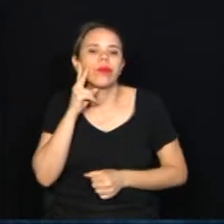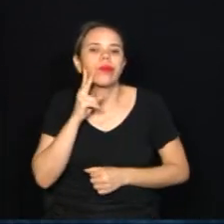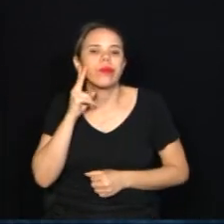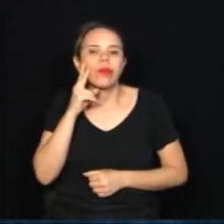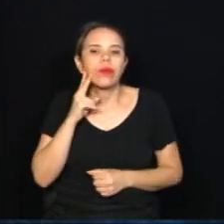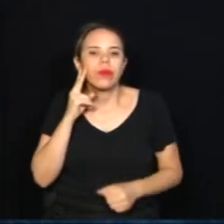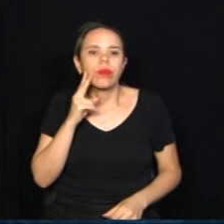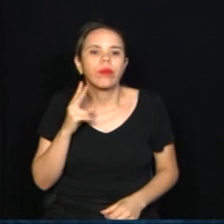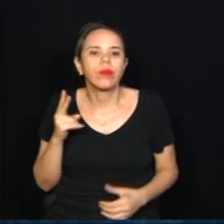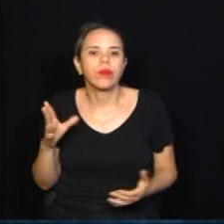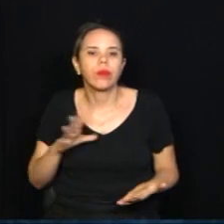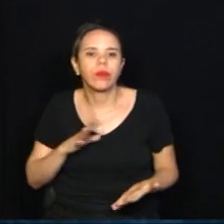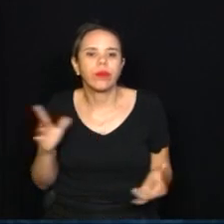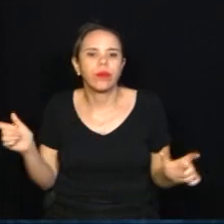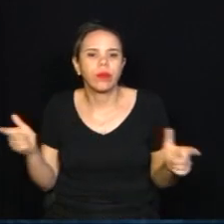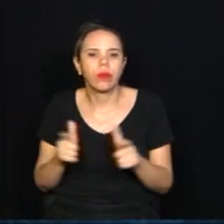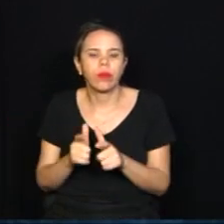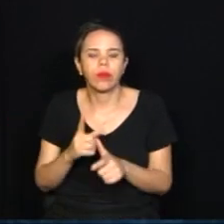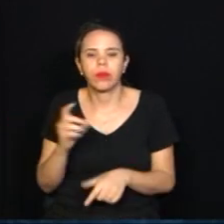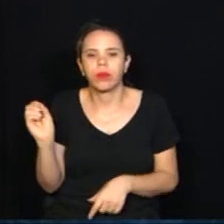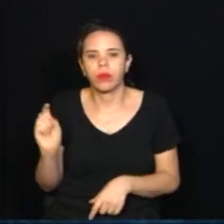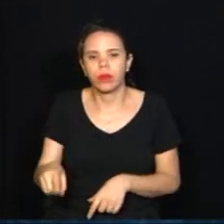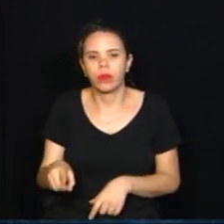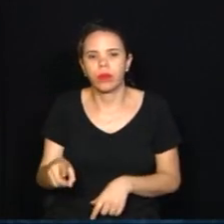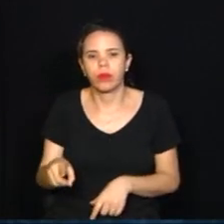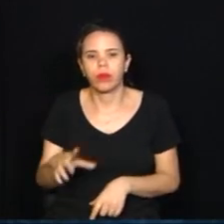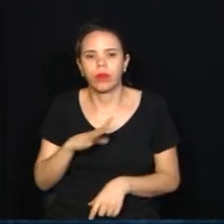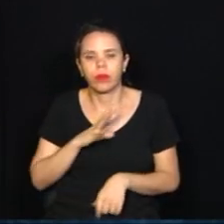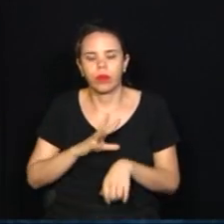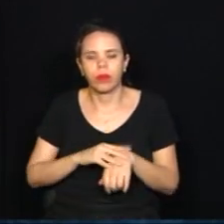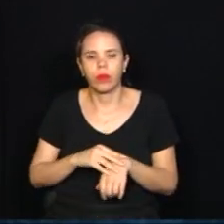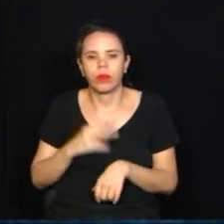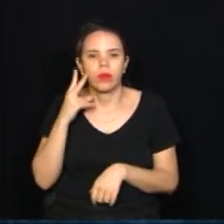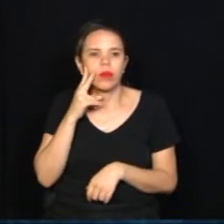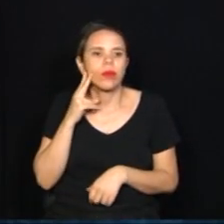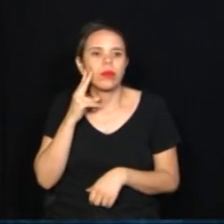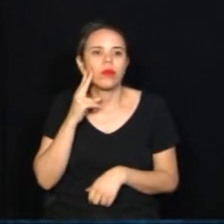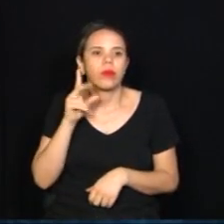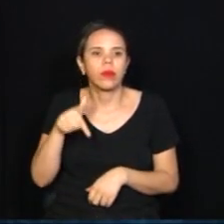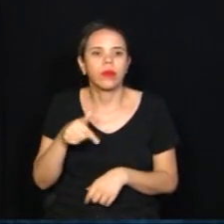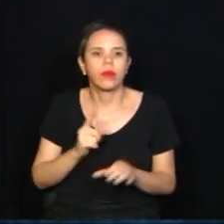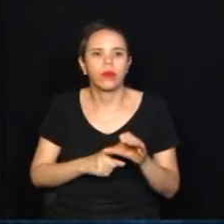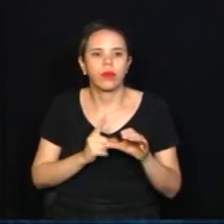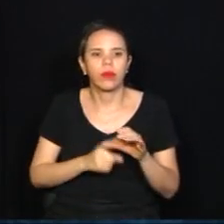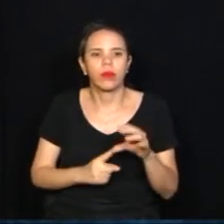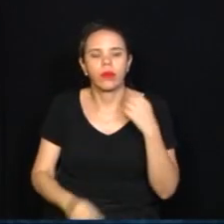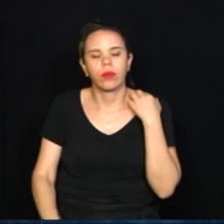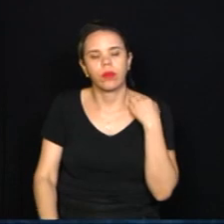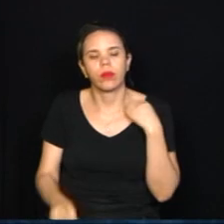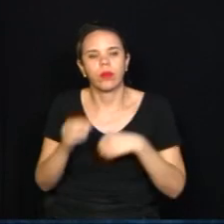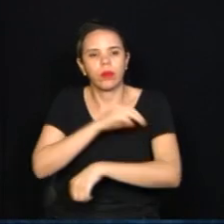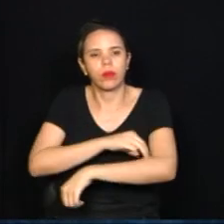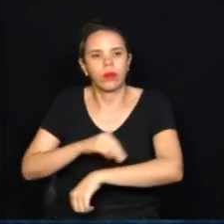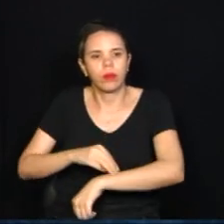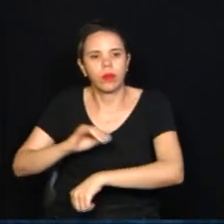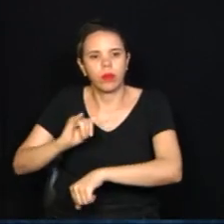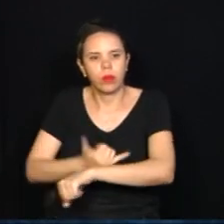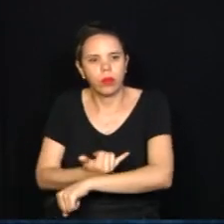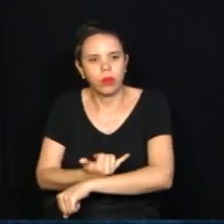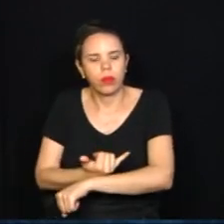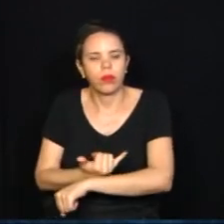14.768. E agora os municípios com menos de 10 mil casos da doença. Vinhedo, na sequência aparecem Cosmópolis,